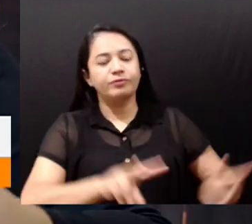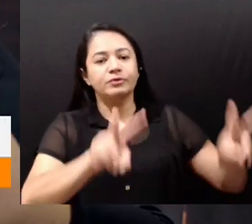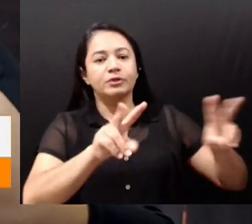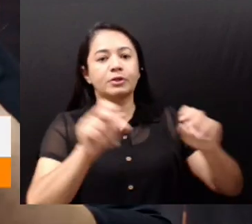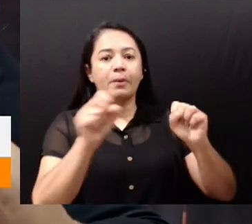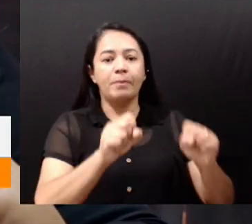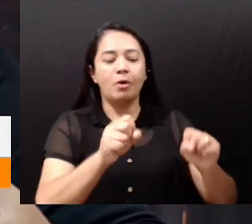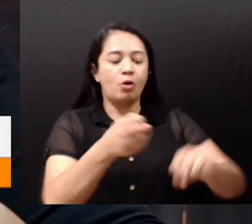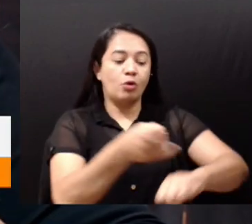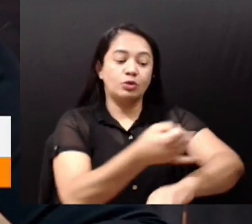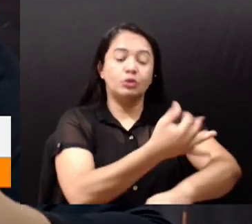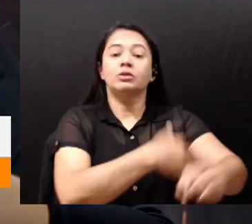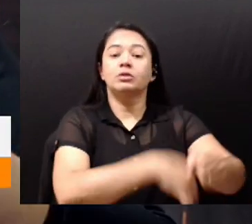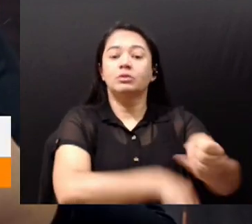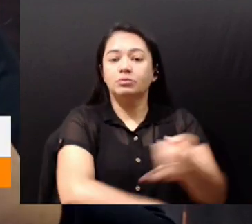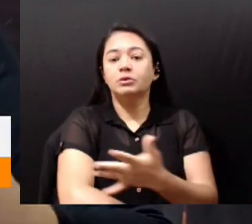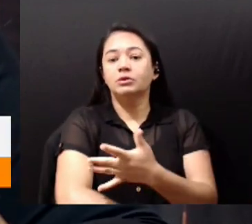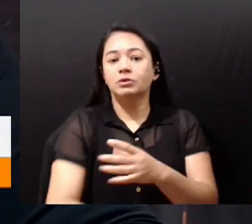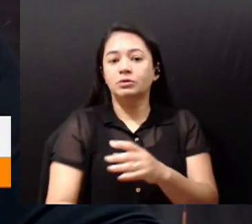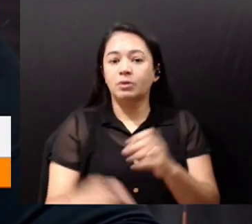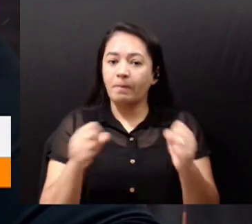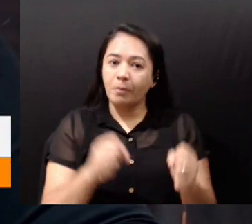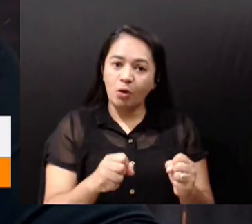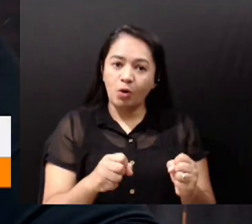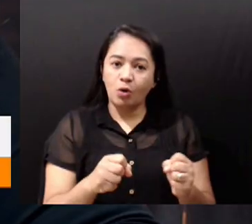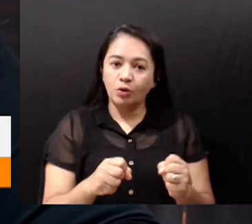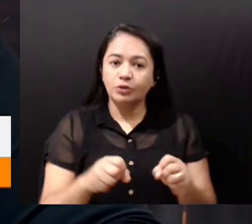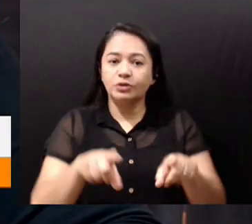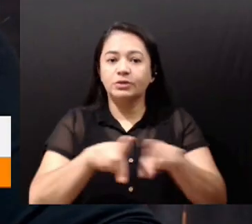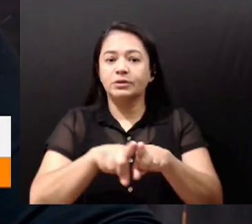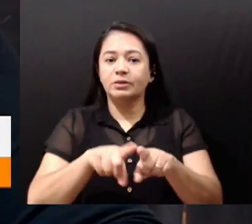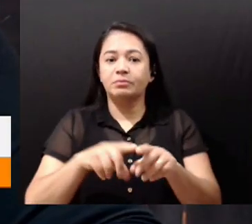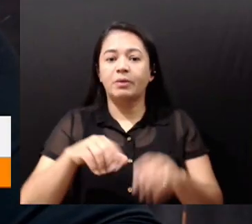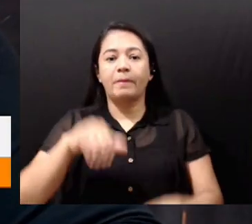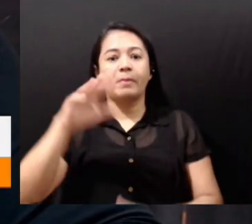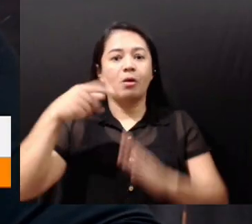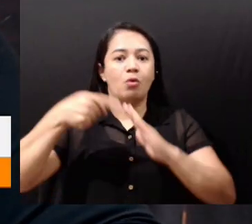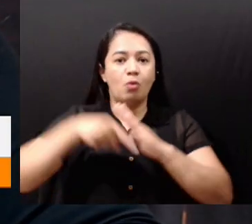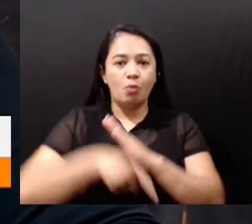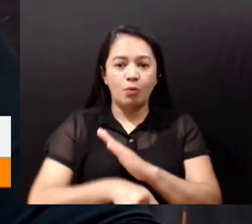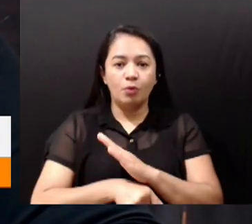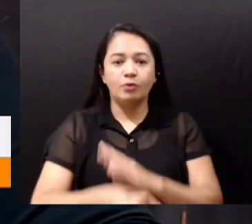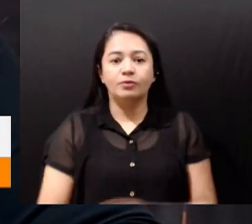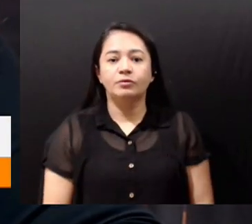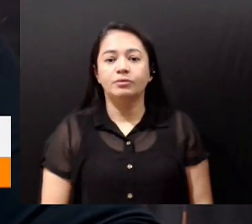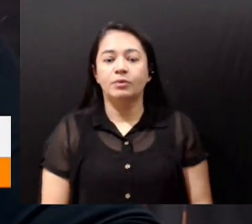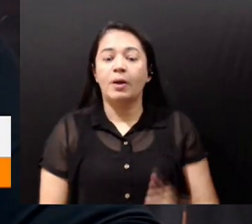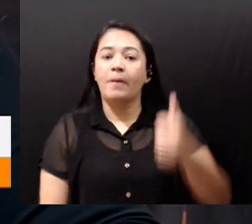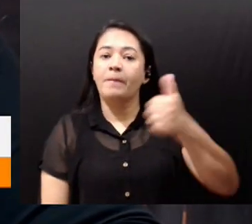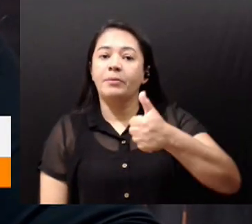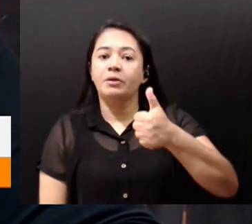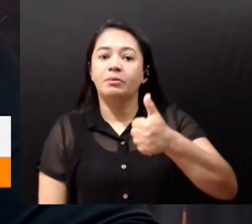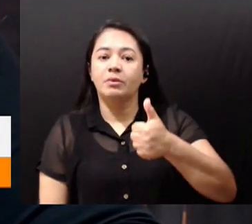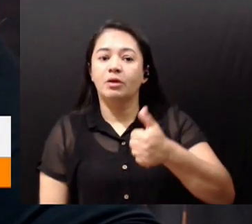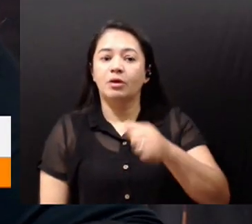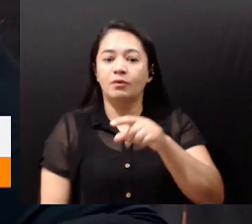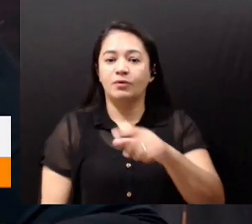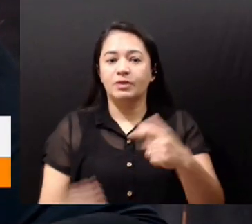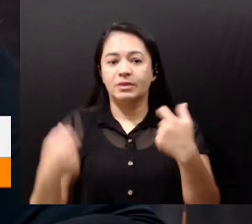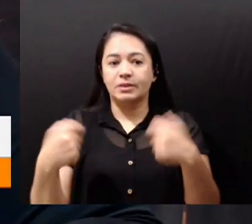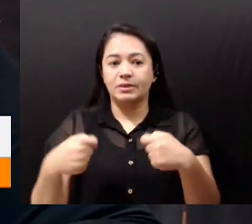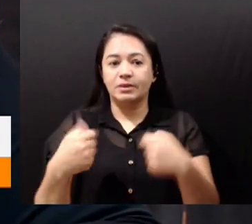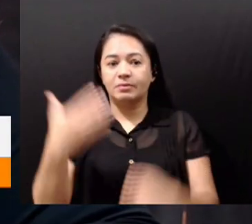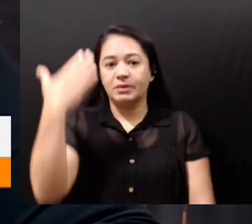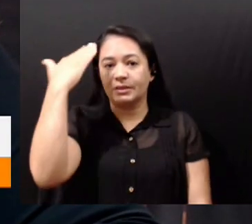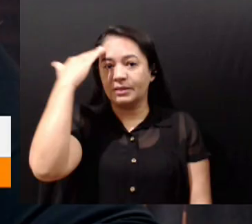emocional, para um lado que pode ser de uma questão mais profunda, né? Uma questão que primeiro você precisa entender o